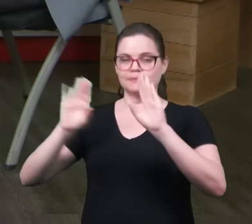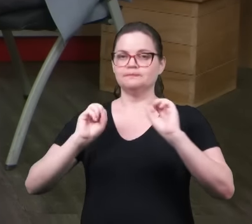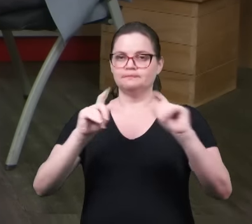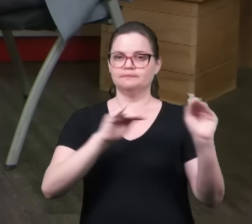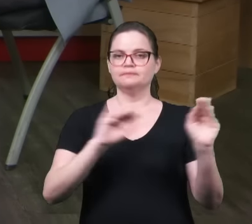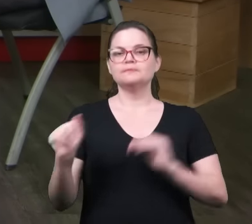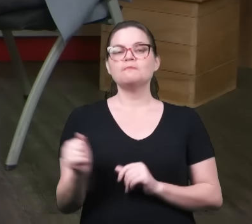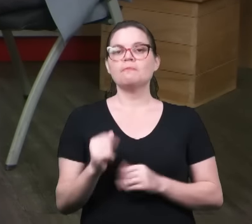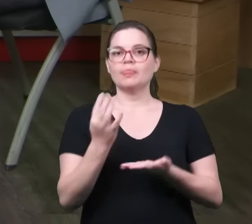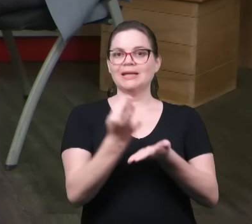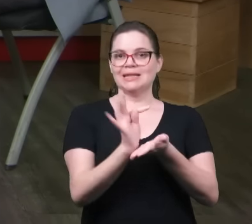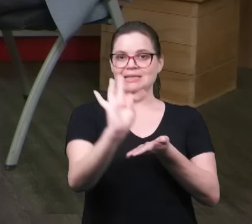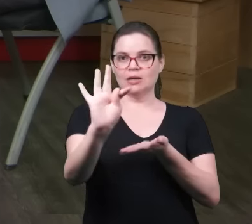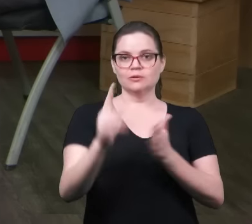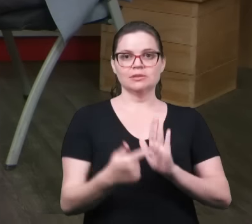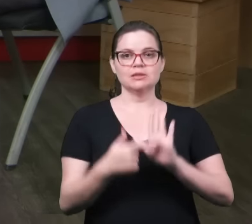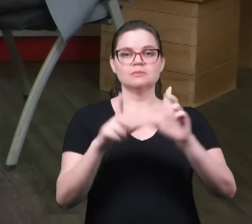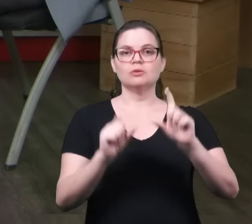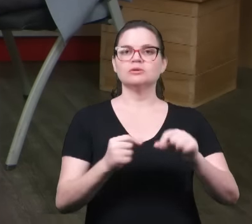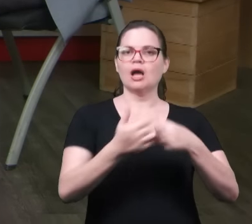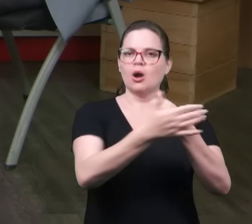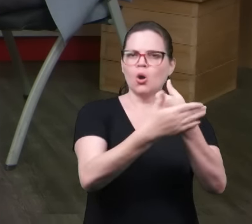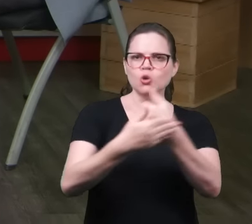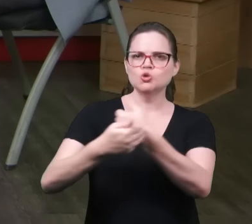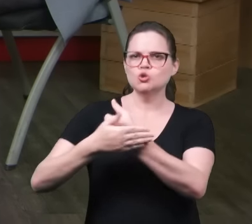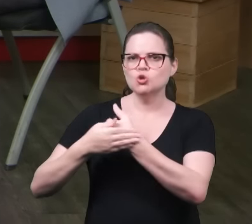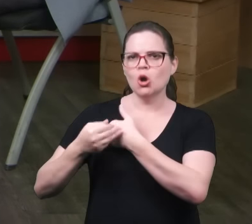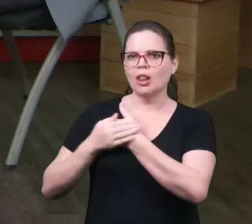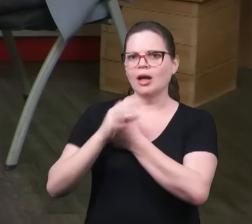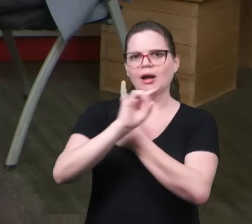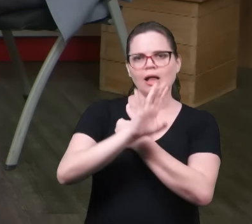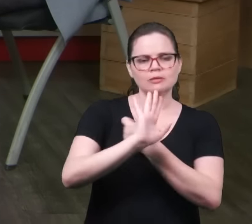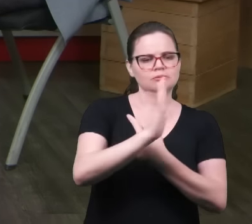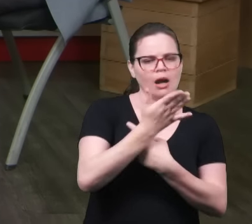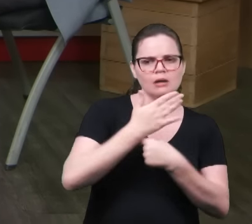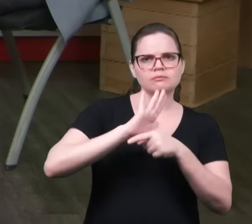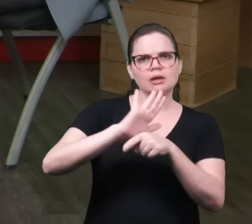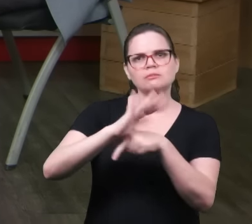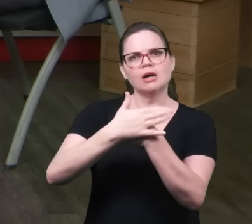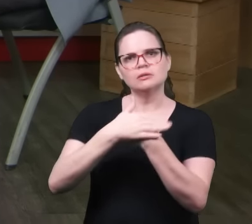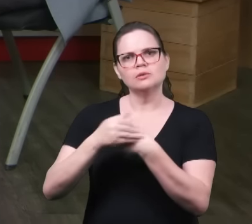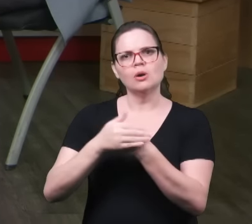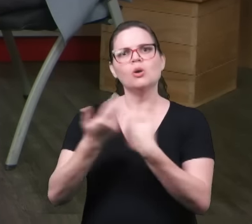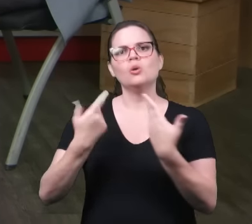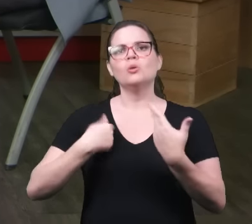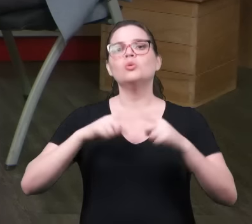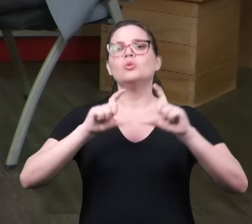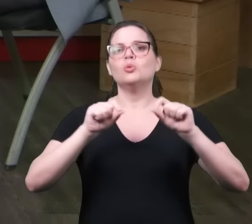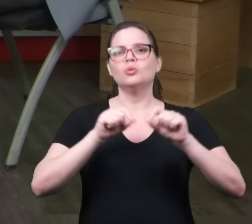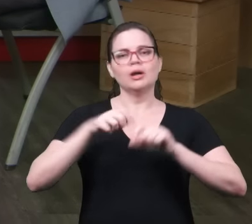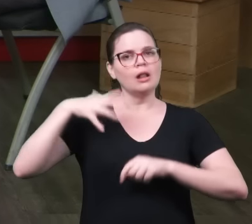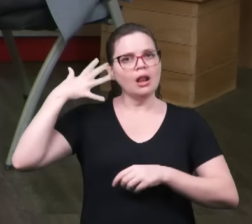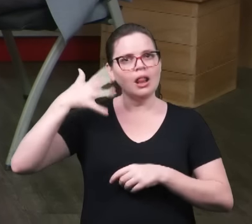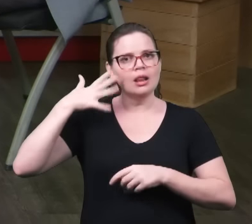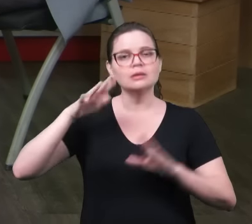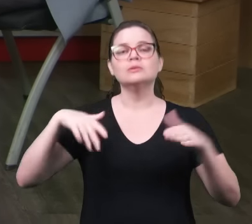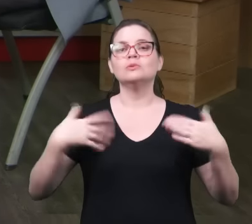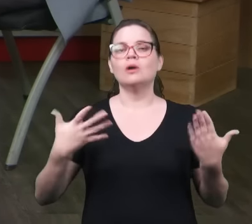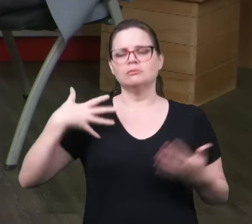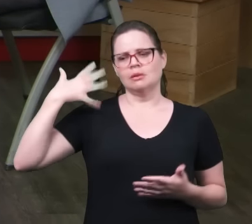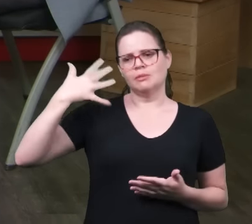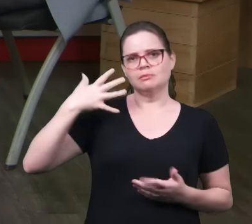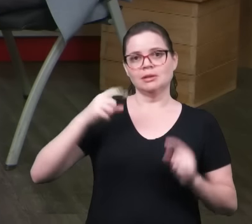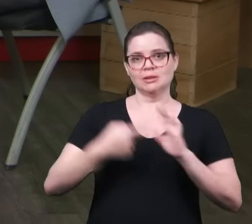assim, consolai uns aos outros com essa palavra. Que palavra? É justamente o texto anterior que você falou, que ele fala, que o Senhor fala,